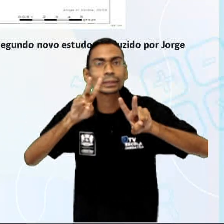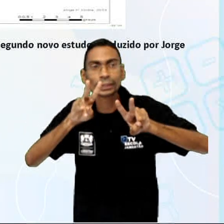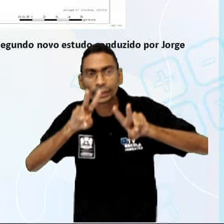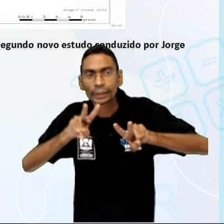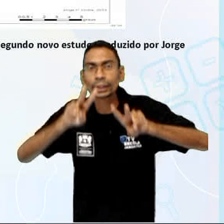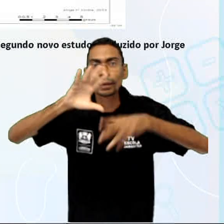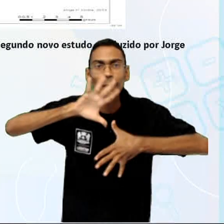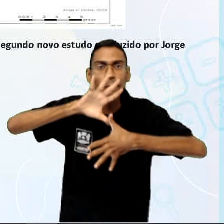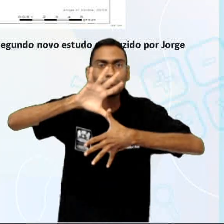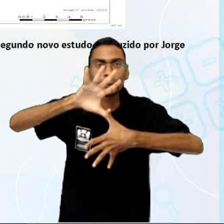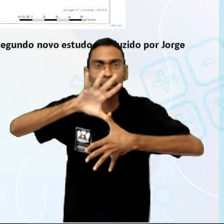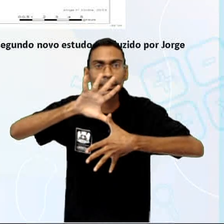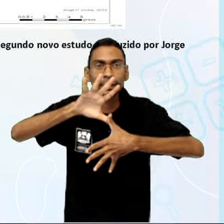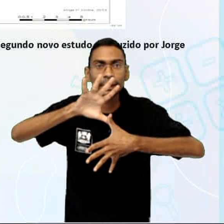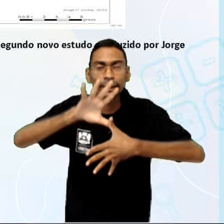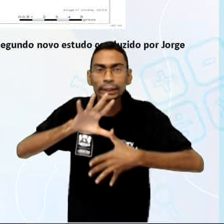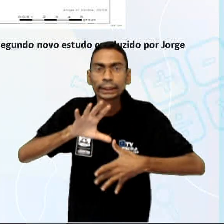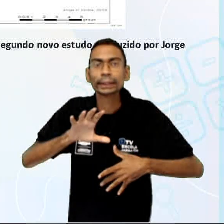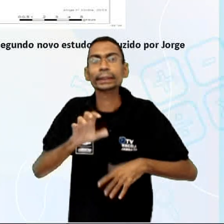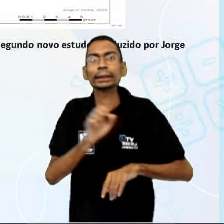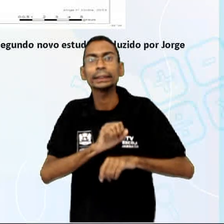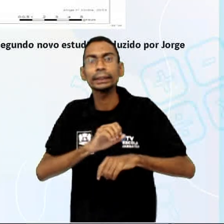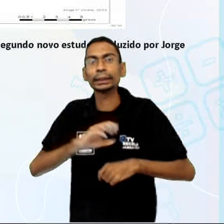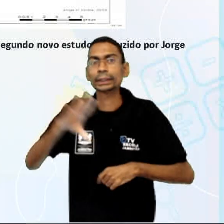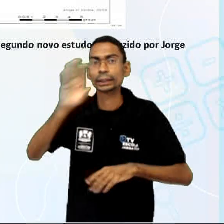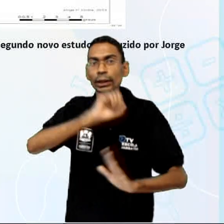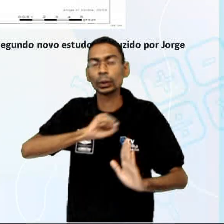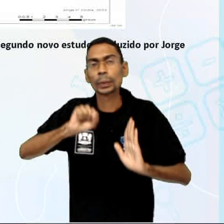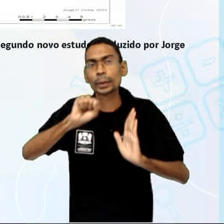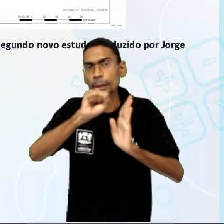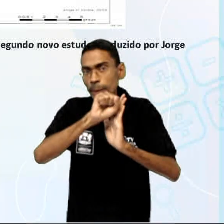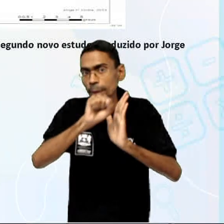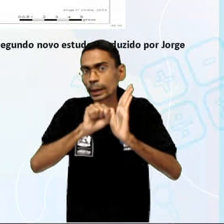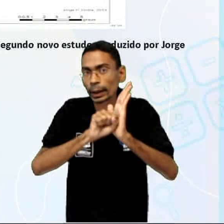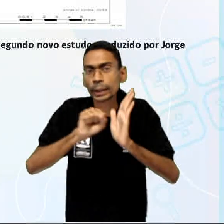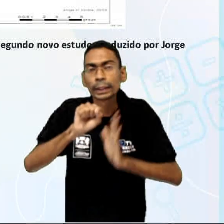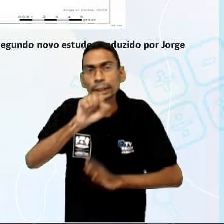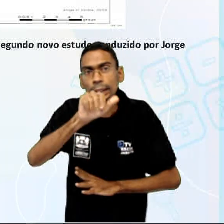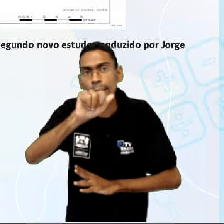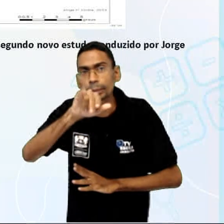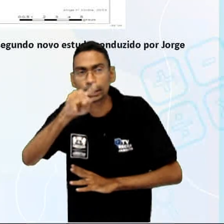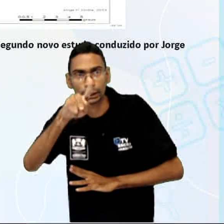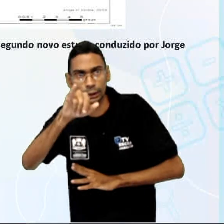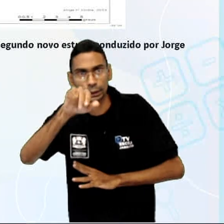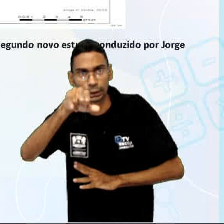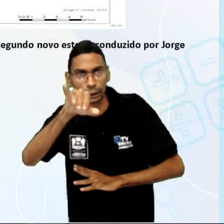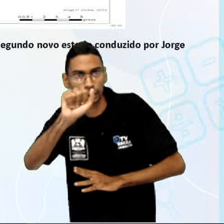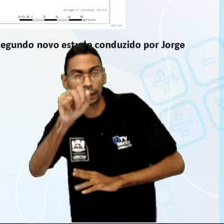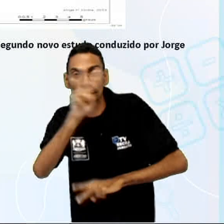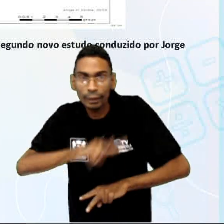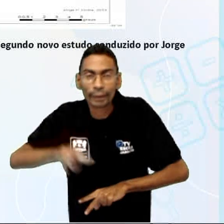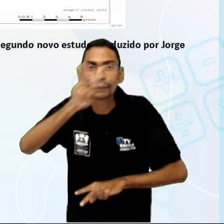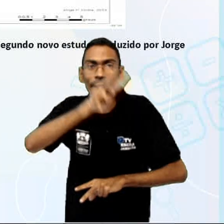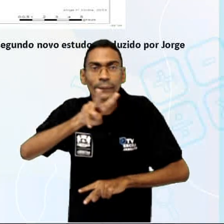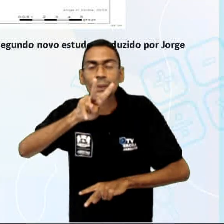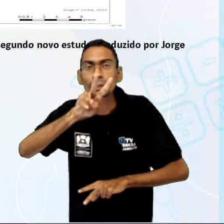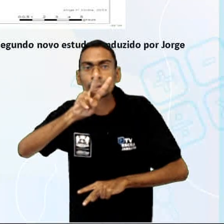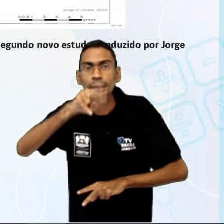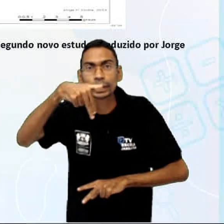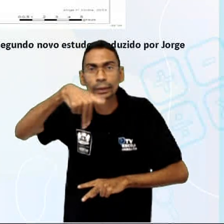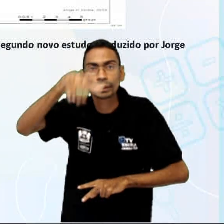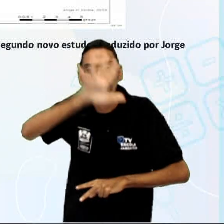Se você observar esse mapa hoje e o mapa do Nordeste brasileiro, está muito parecido, tá? Então